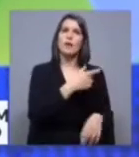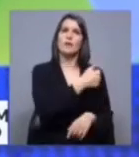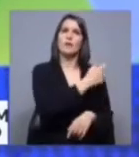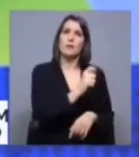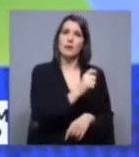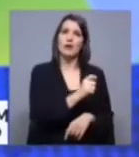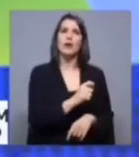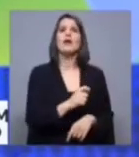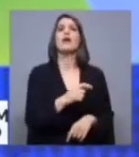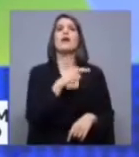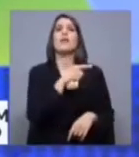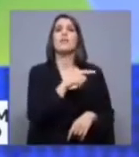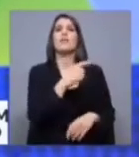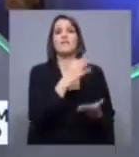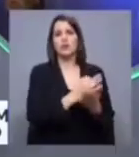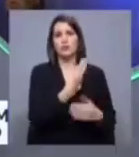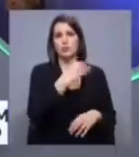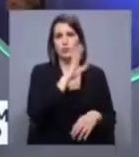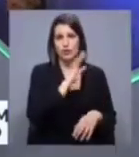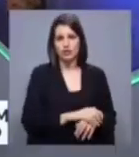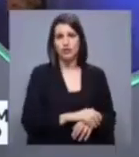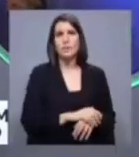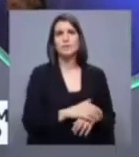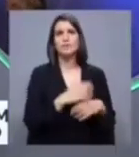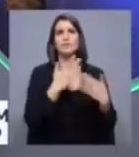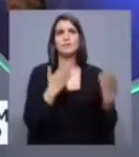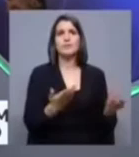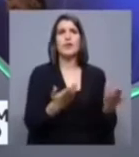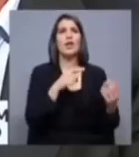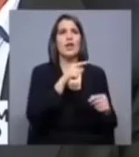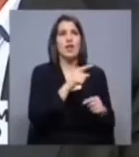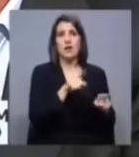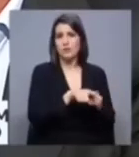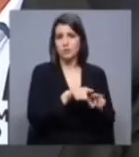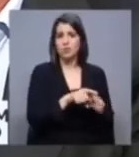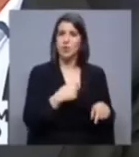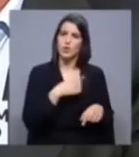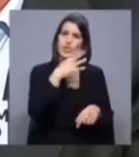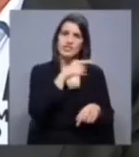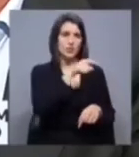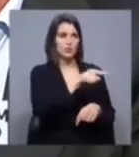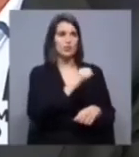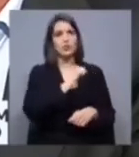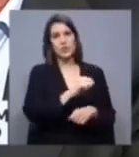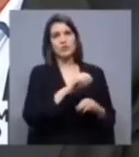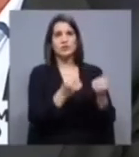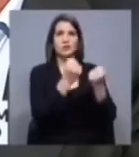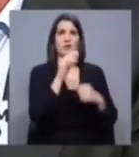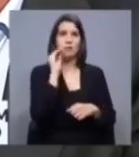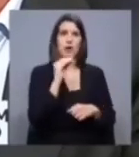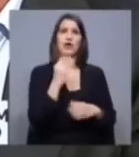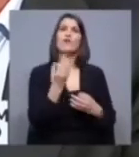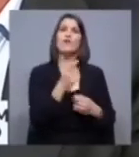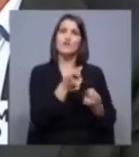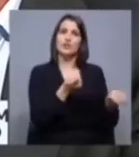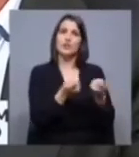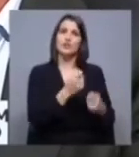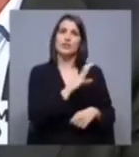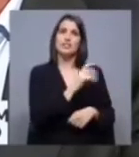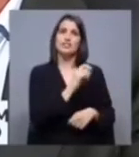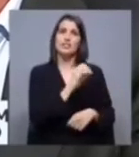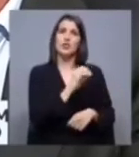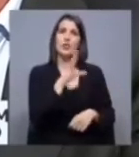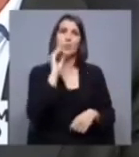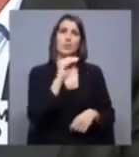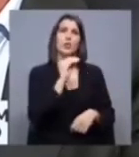tiveram muito mais faltas. Era o mesmo que eu dizer... A eleição presidencial mais longa da história. Era o mesmo que eu dizer que tu és contra salvar bancos, mas foste CEO de um banco e recebeu